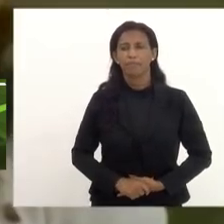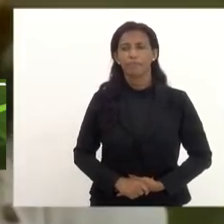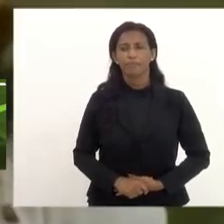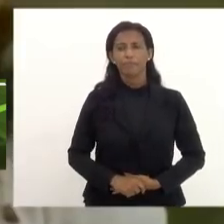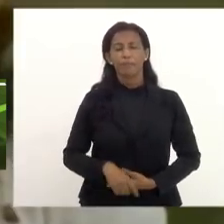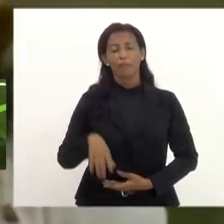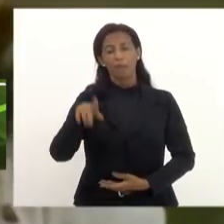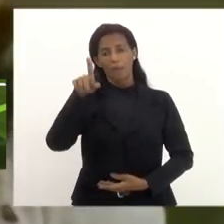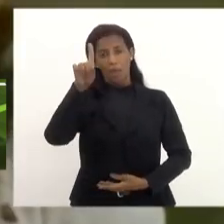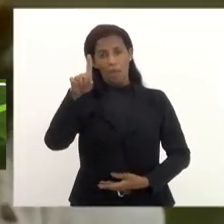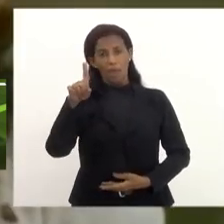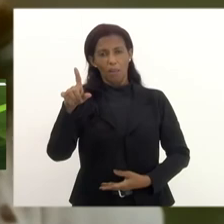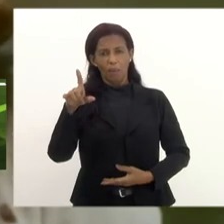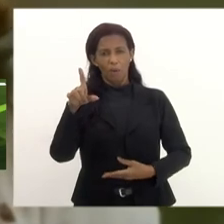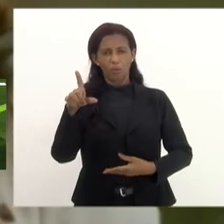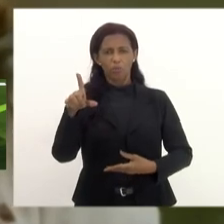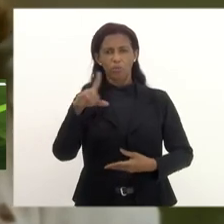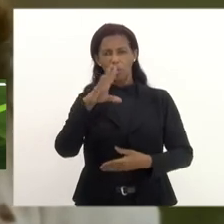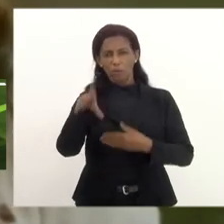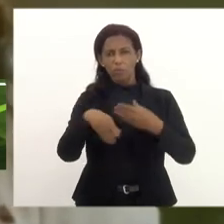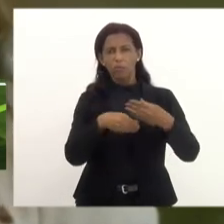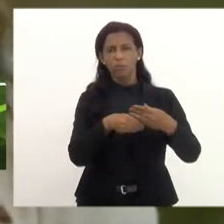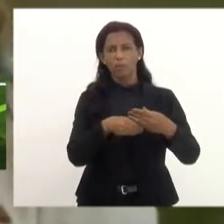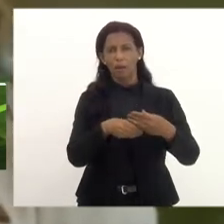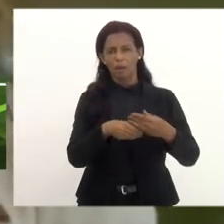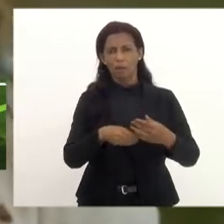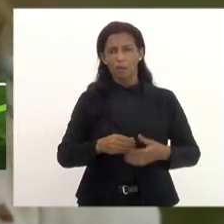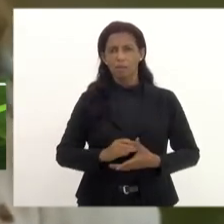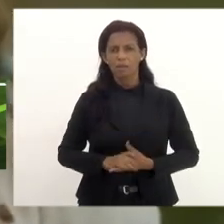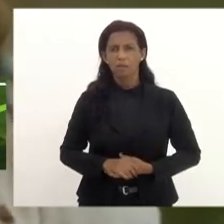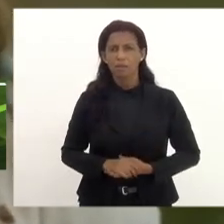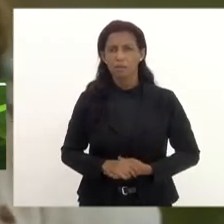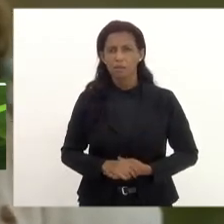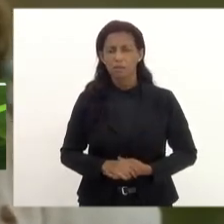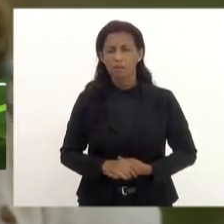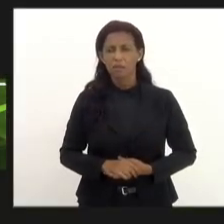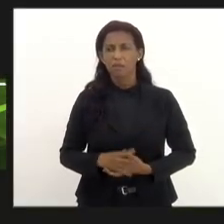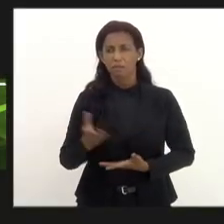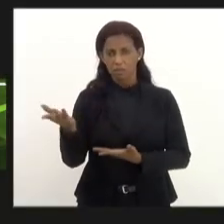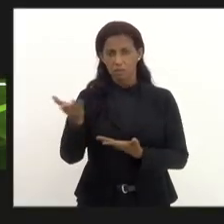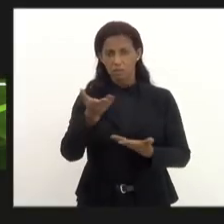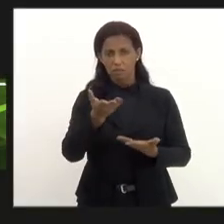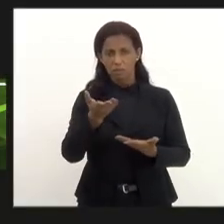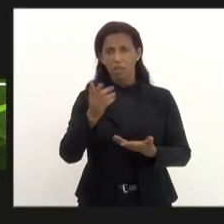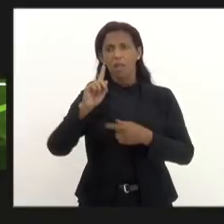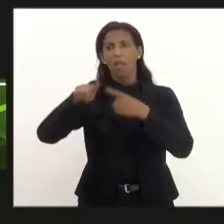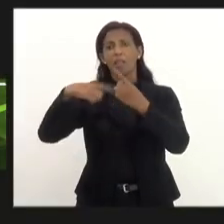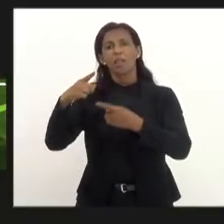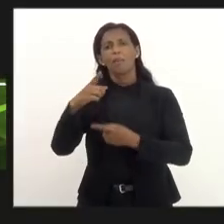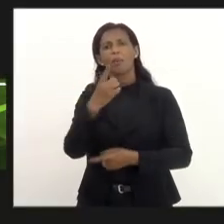acrescentar uma palavrinha depois que a senhora terminar? Pois não, depois do